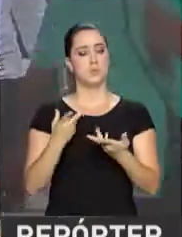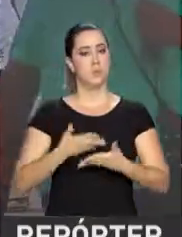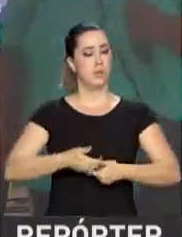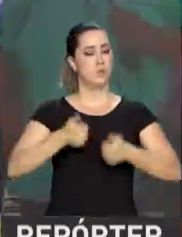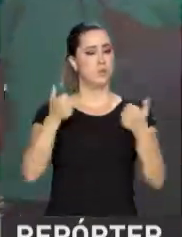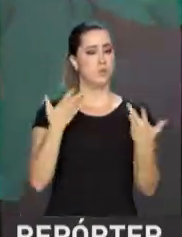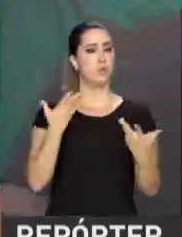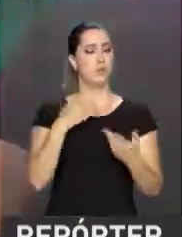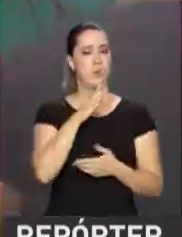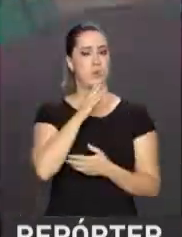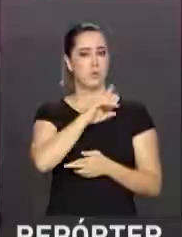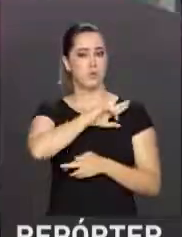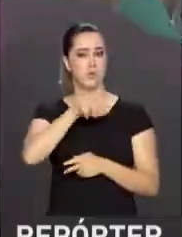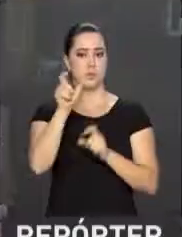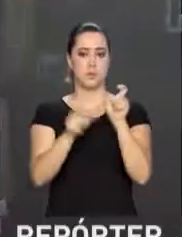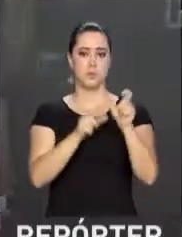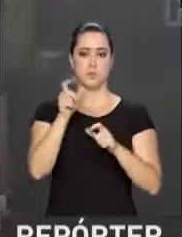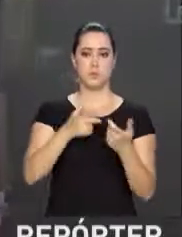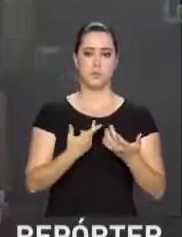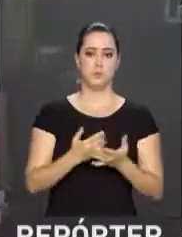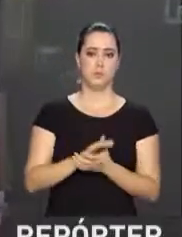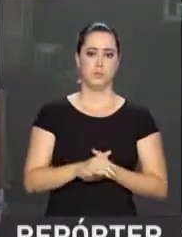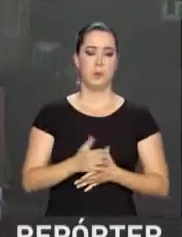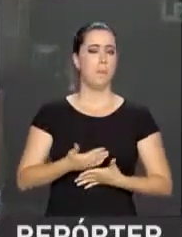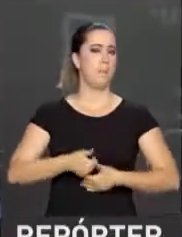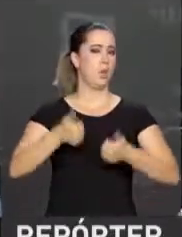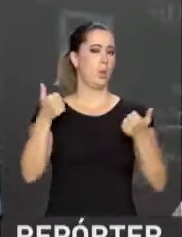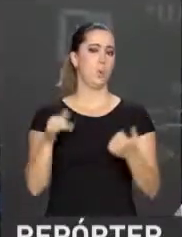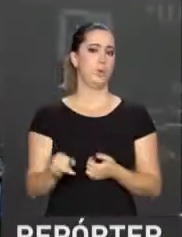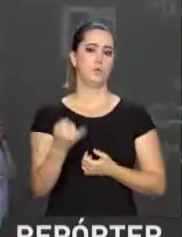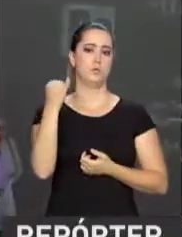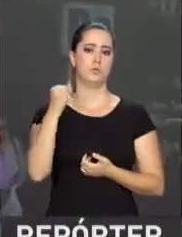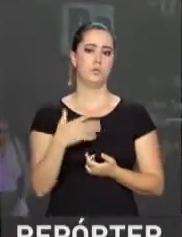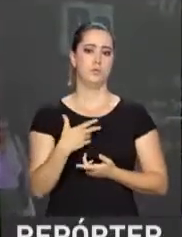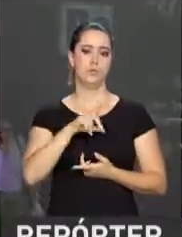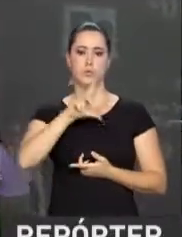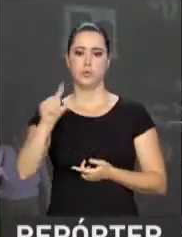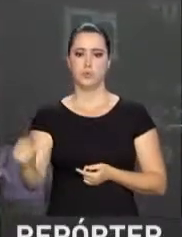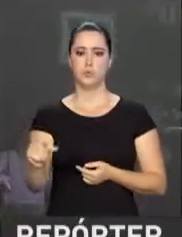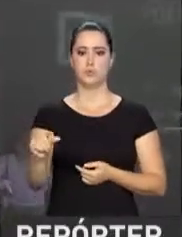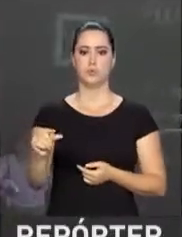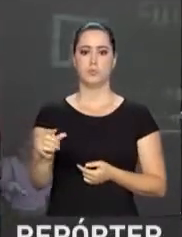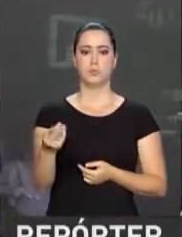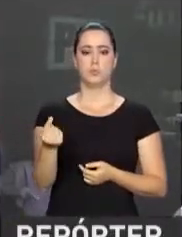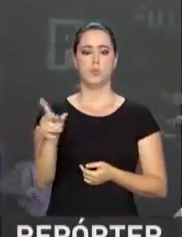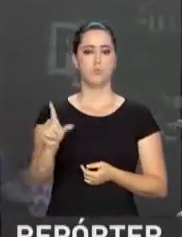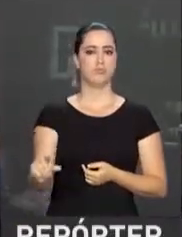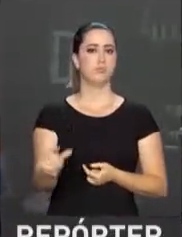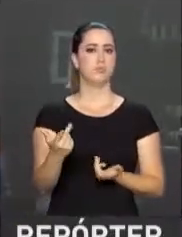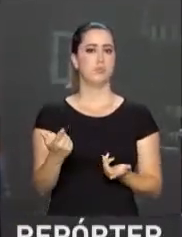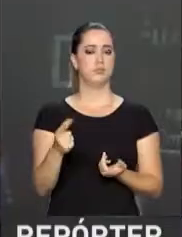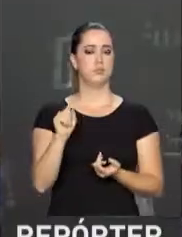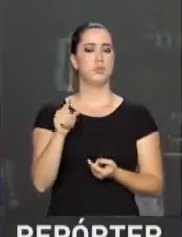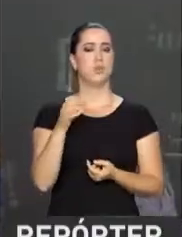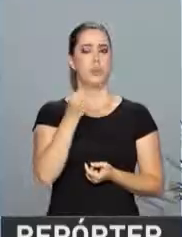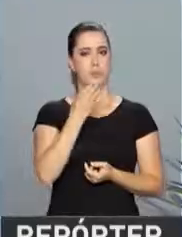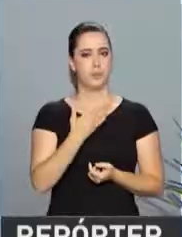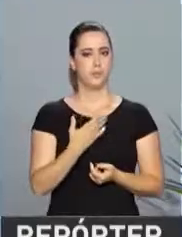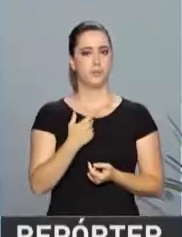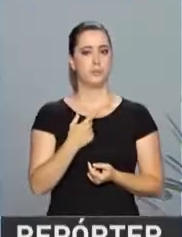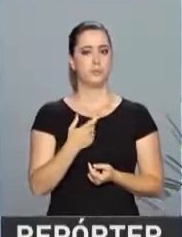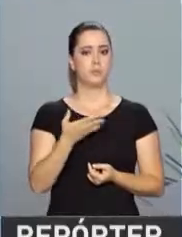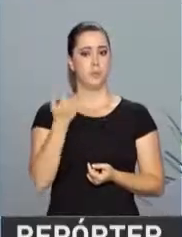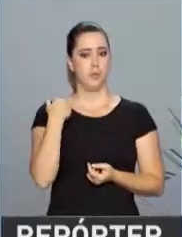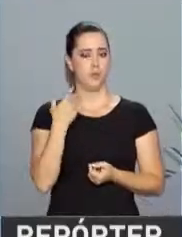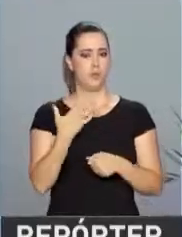conhecida de muita gente onde o menor juro já passou bem suave e foi apenas na época